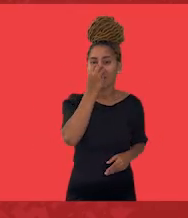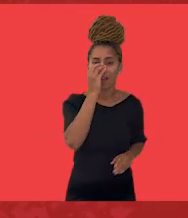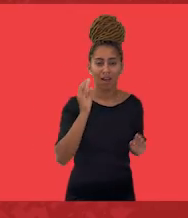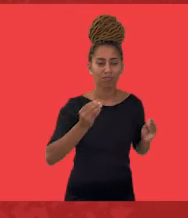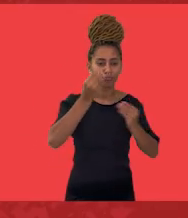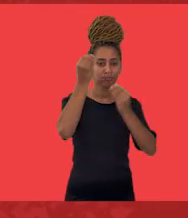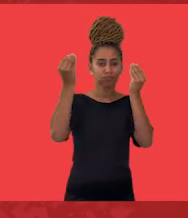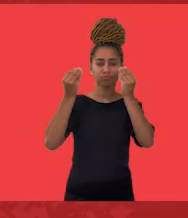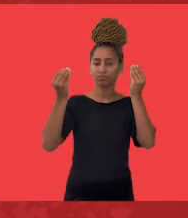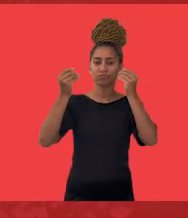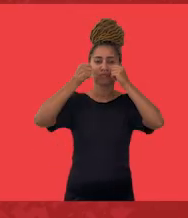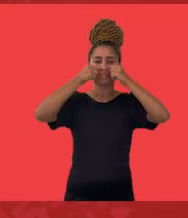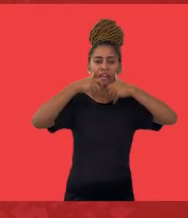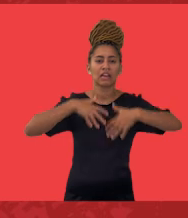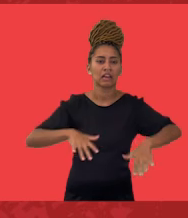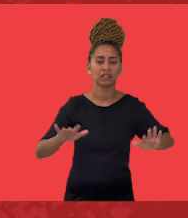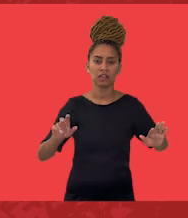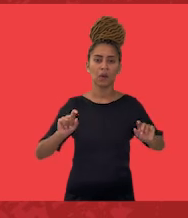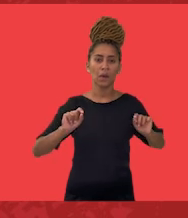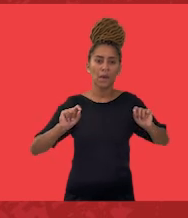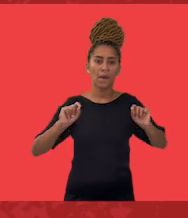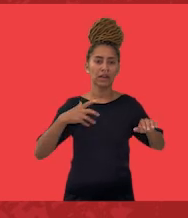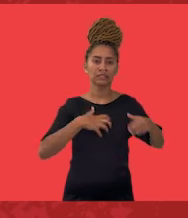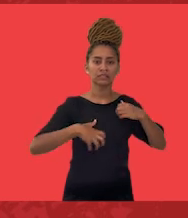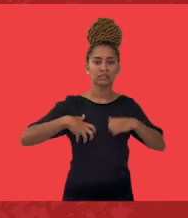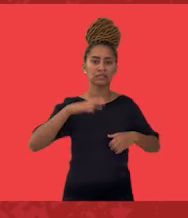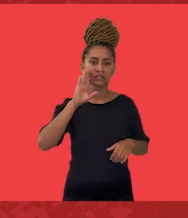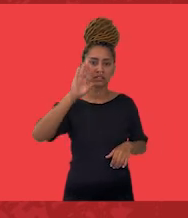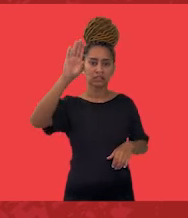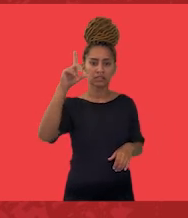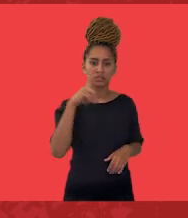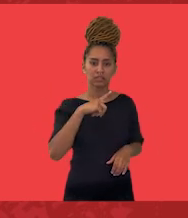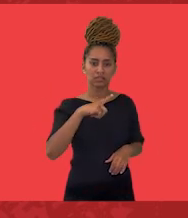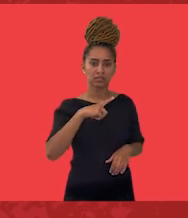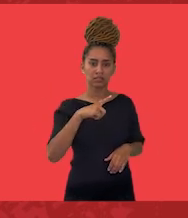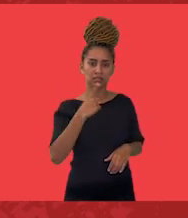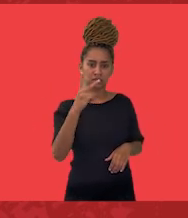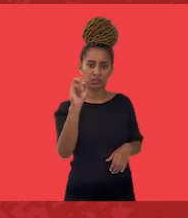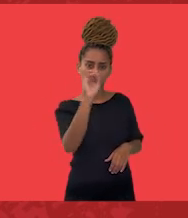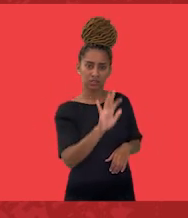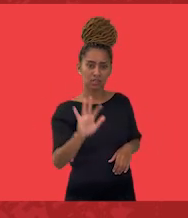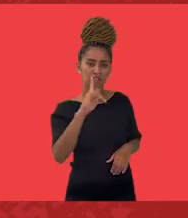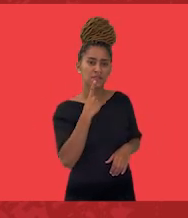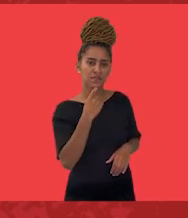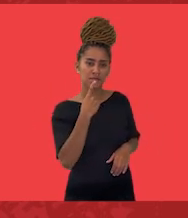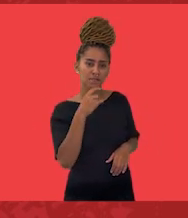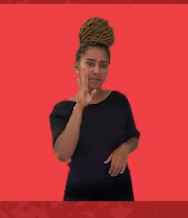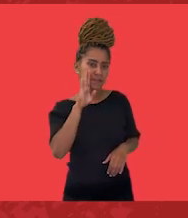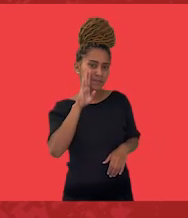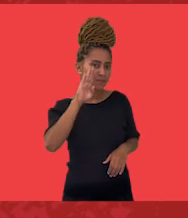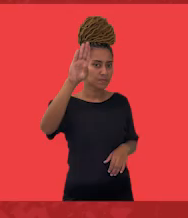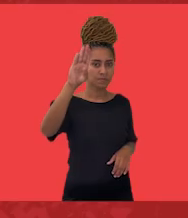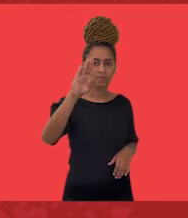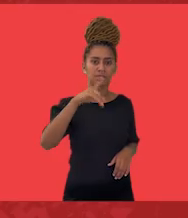está ridículo no terno. A química não acontece. O beijo parece falso. Teria